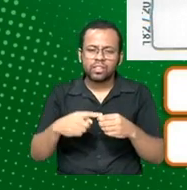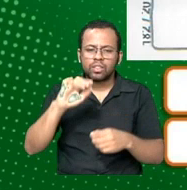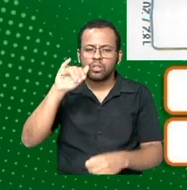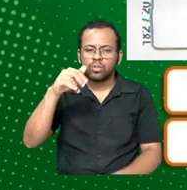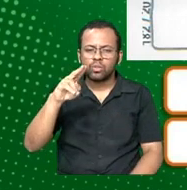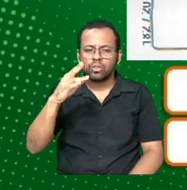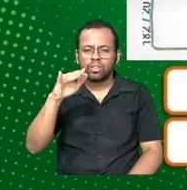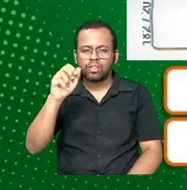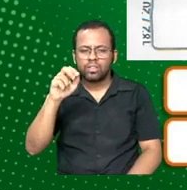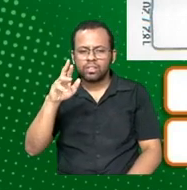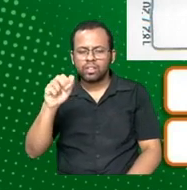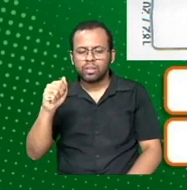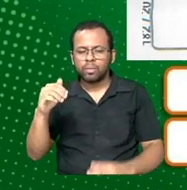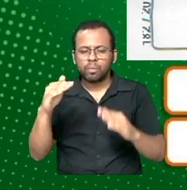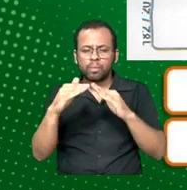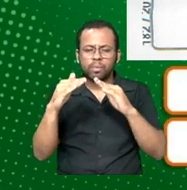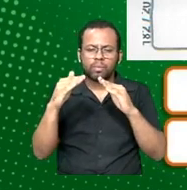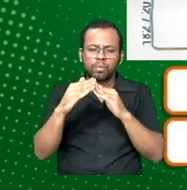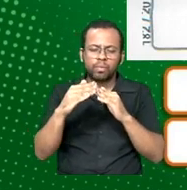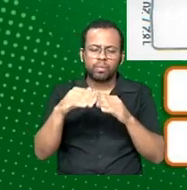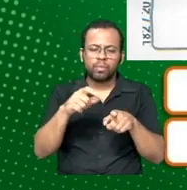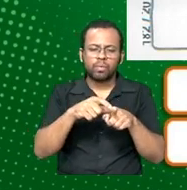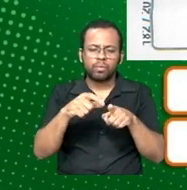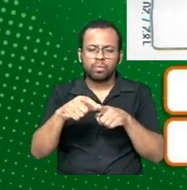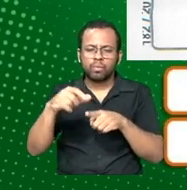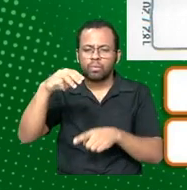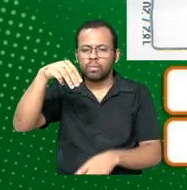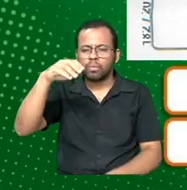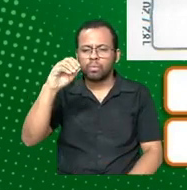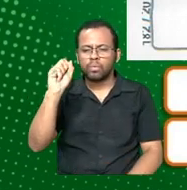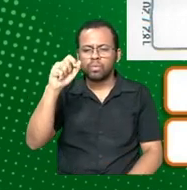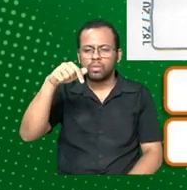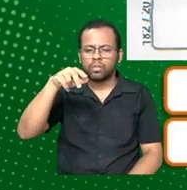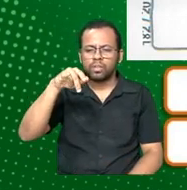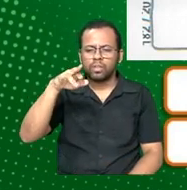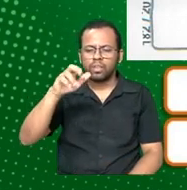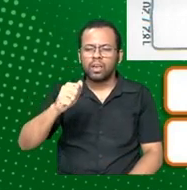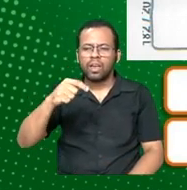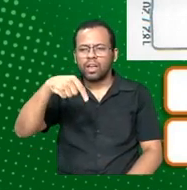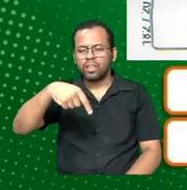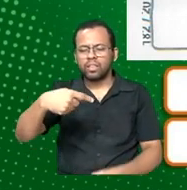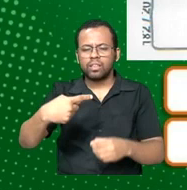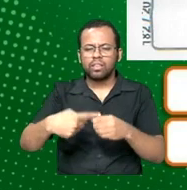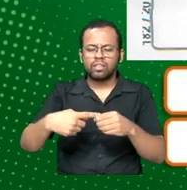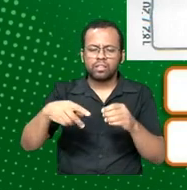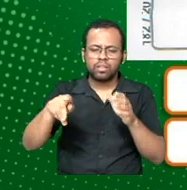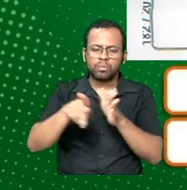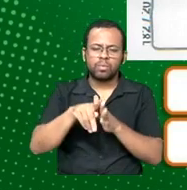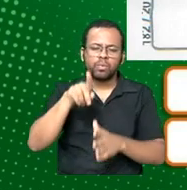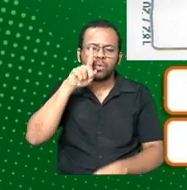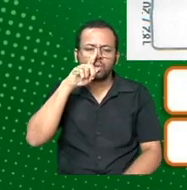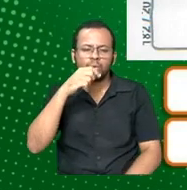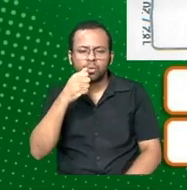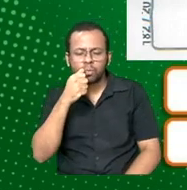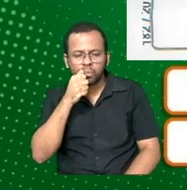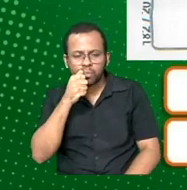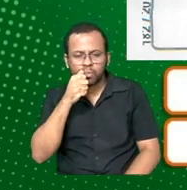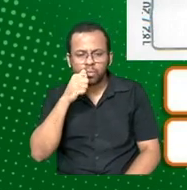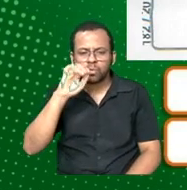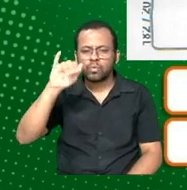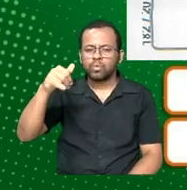Juciara moradora do bairro Mosqueiro provavelmente aqui na capital mesmo ó Regional Atalaia Juciara